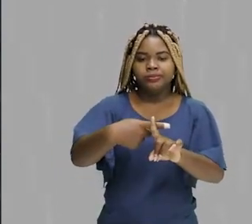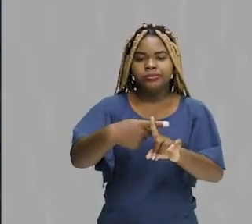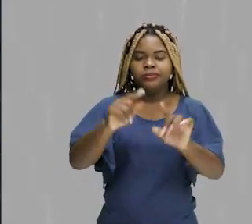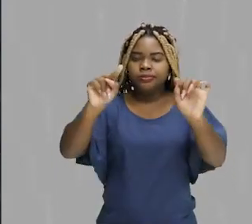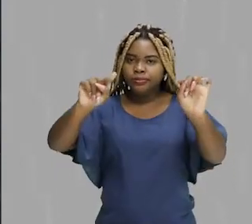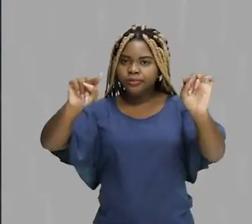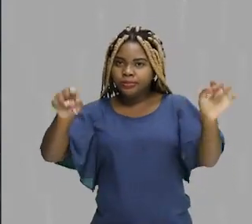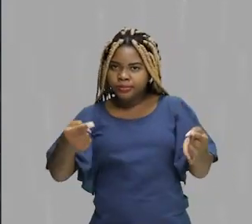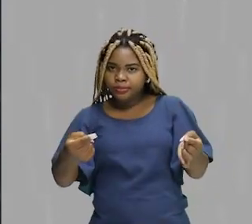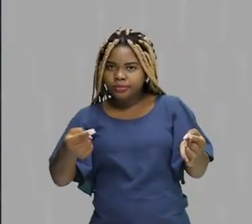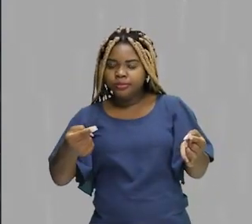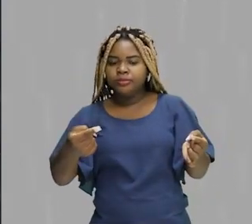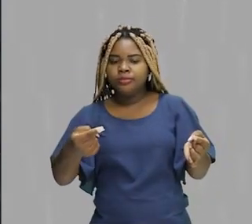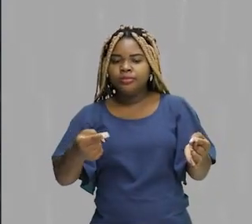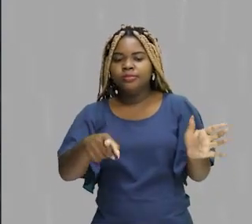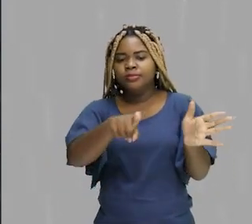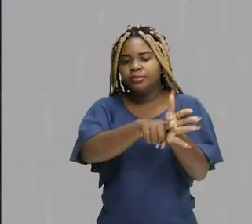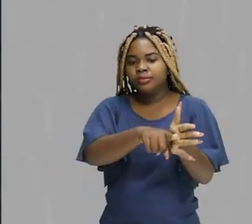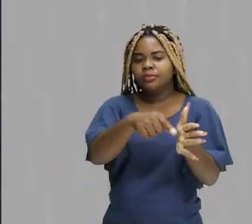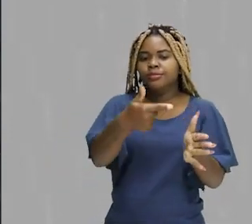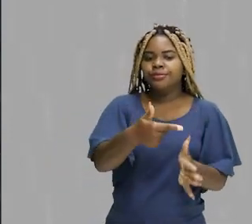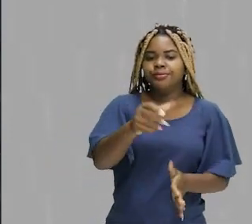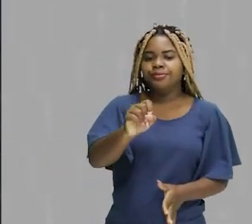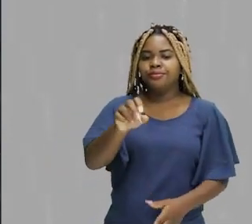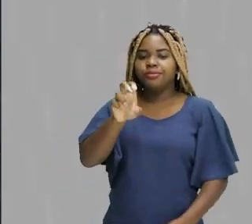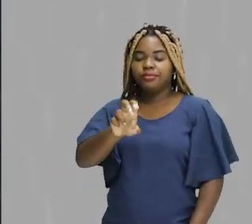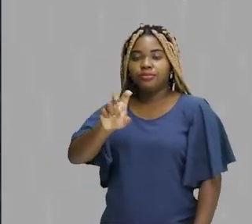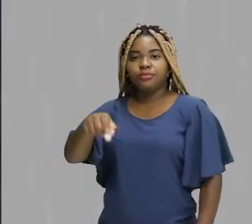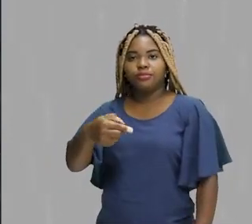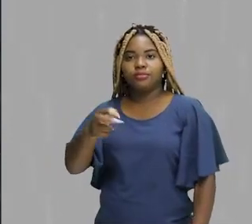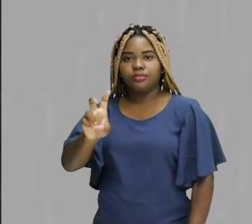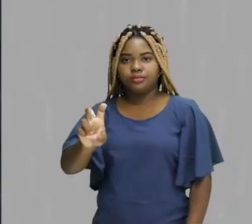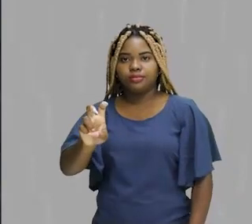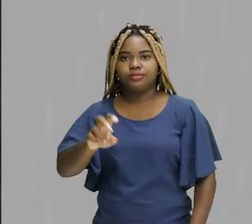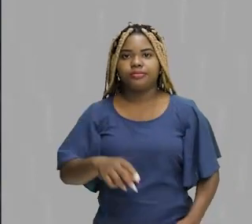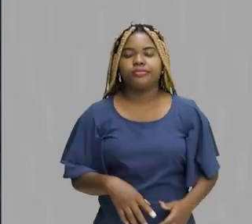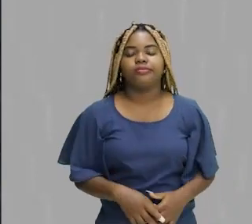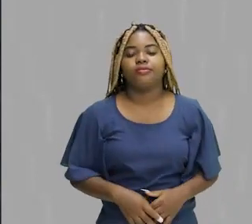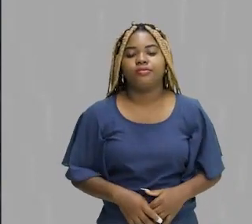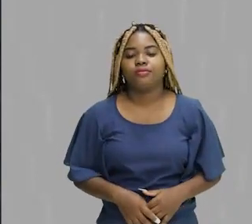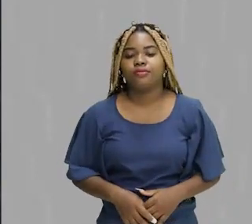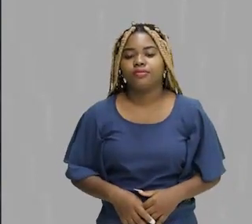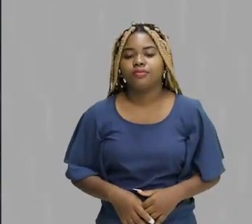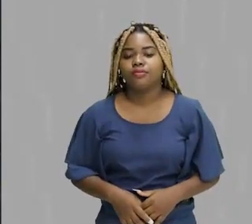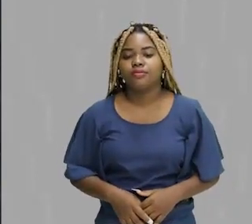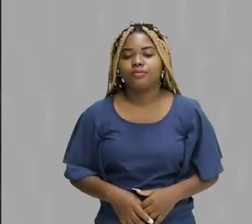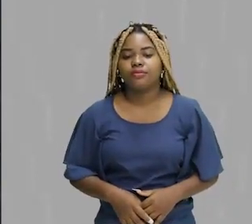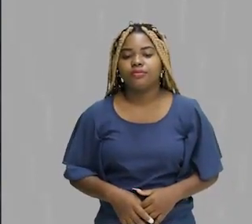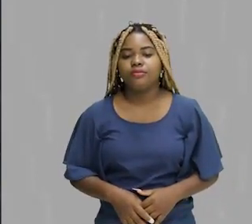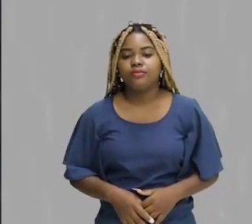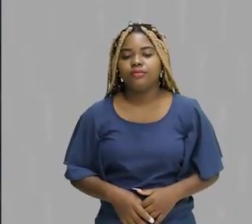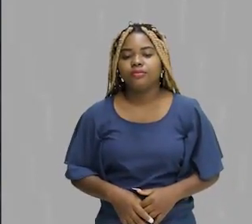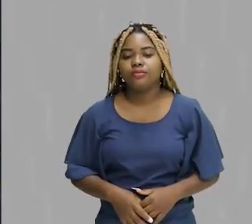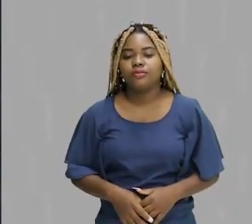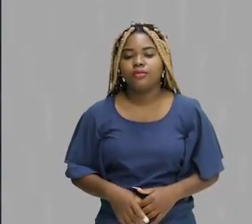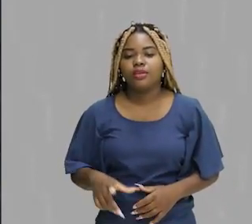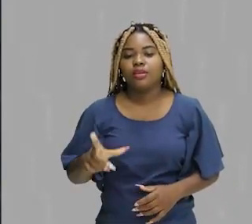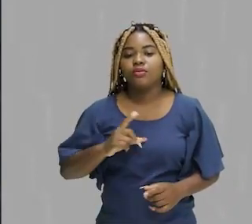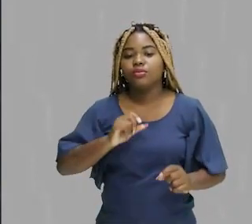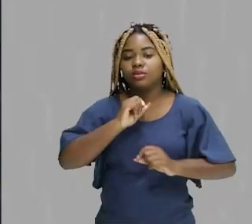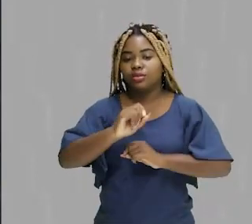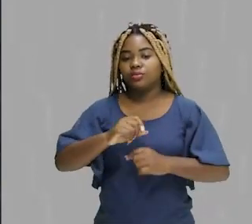parênteses porque é um valor negativo, menos 285,5, tá? Reagentes, ó,